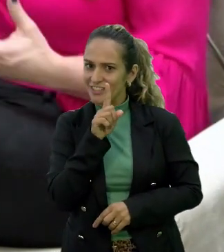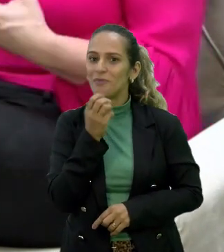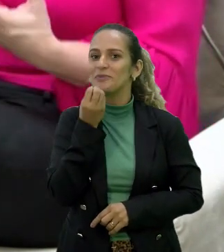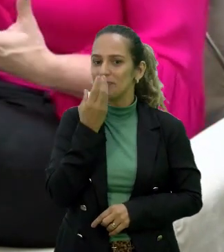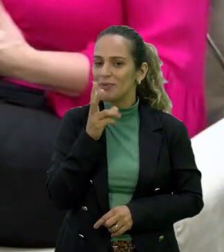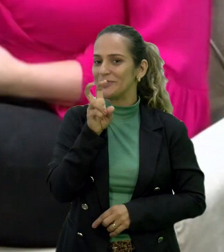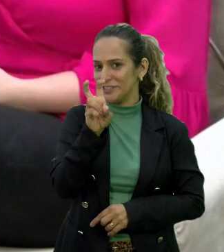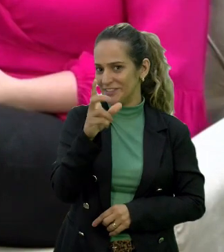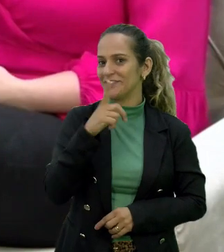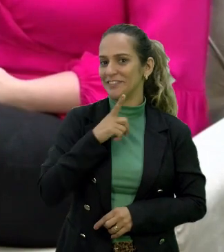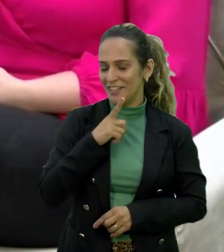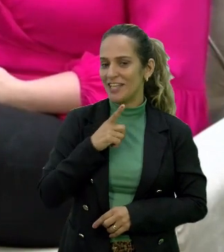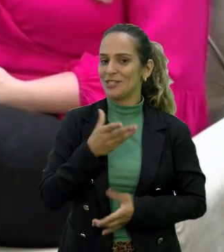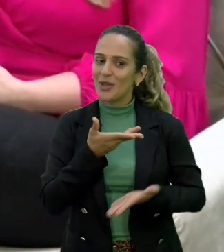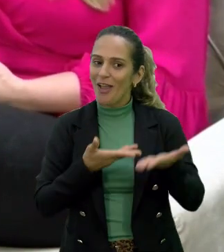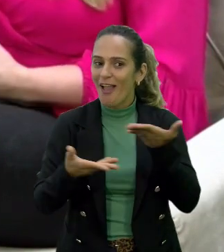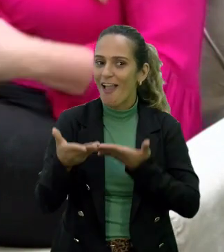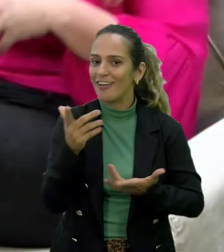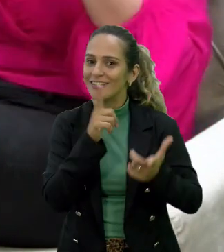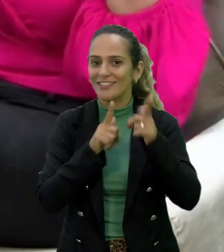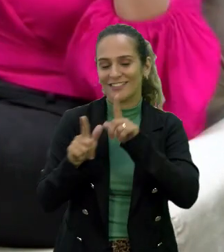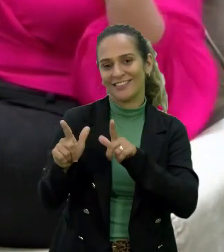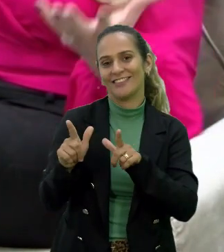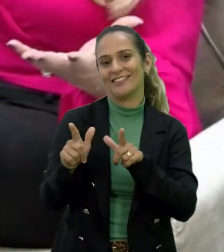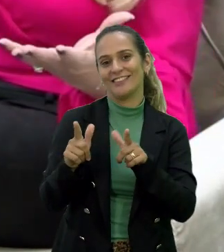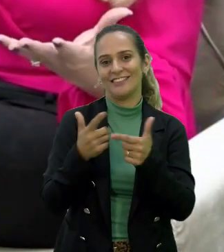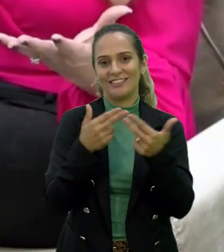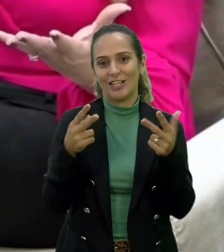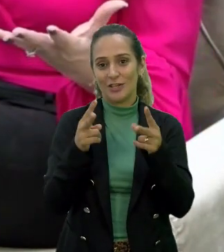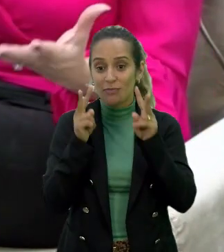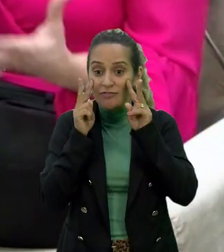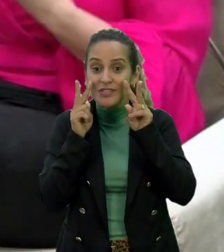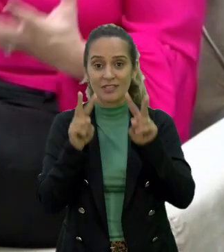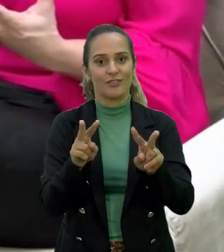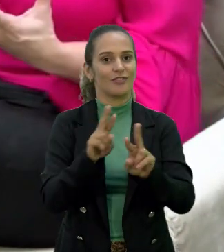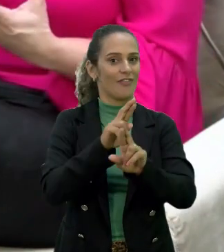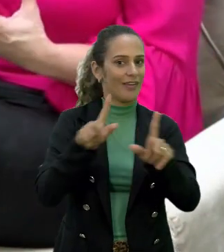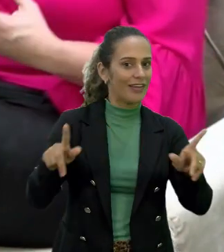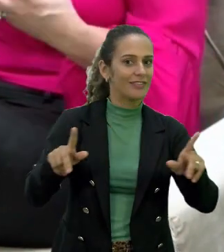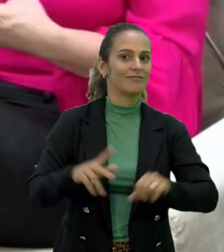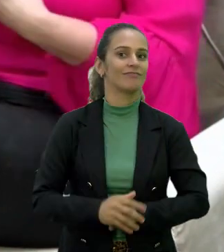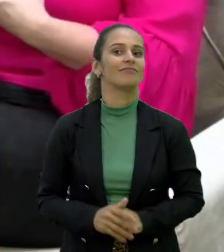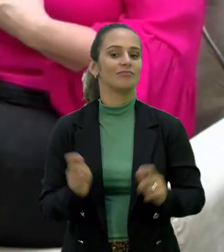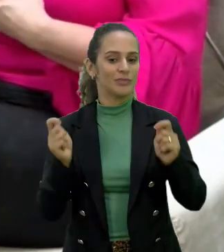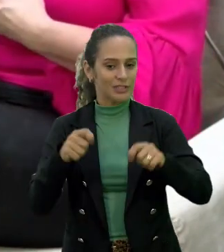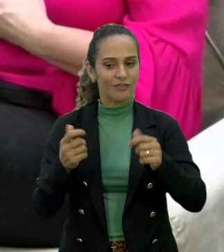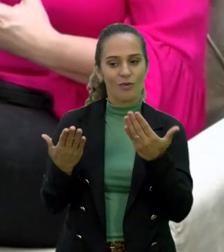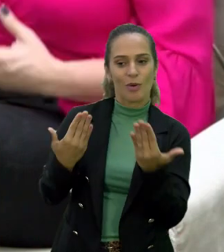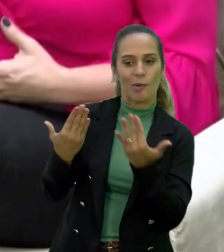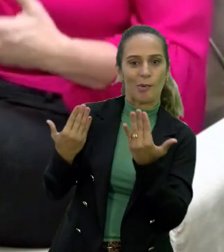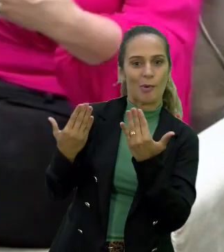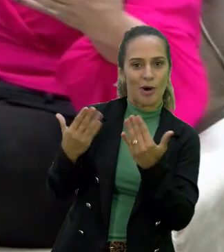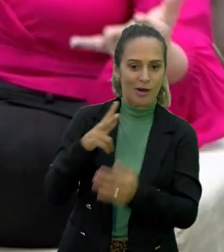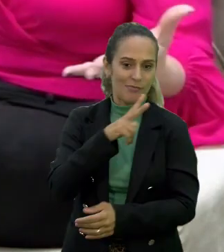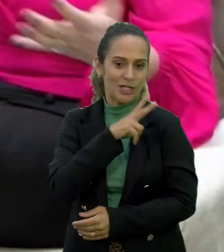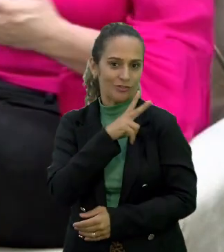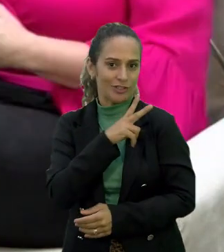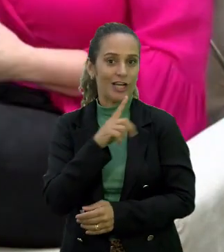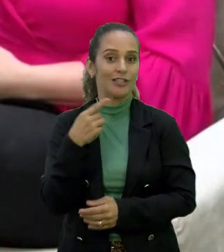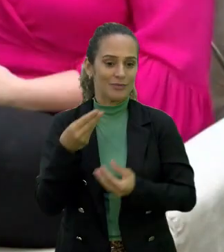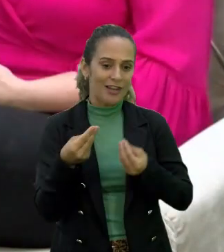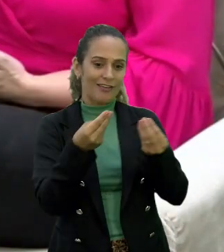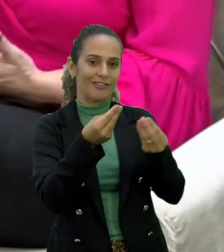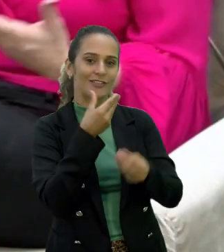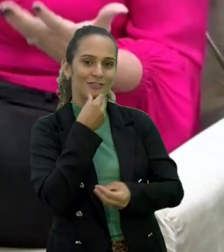estarmos em cinco mulheres porque a gente consegue conversar uma outra visão que a gente tem né podemos conversar entre a gente e depois